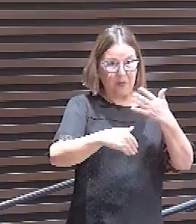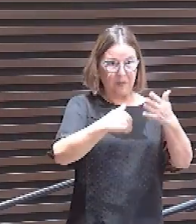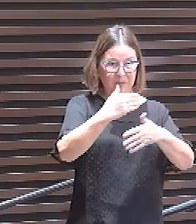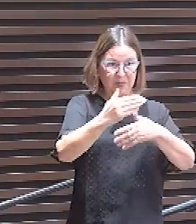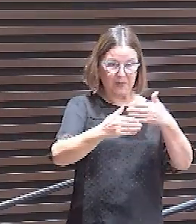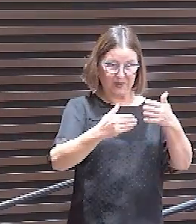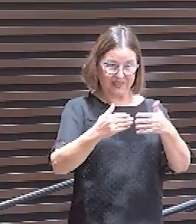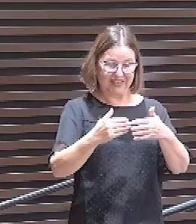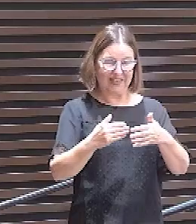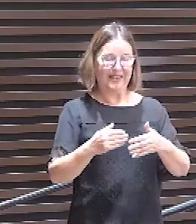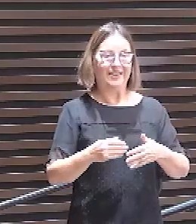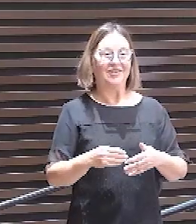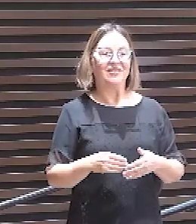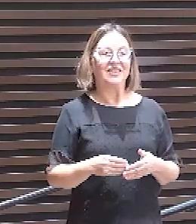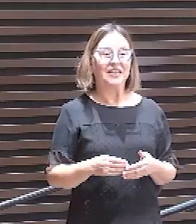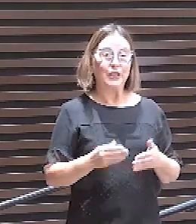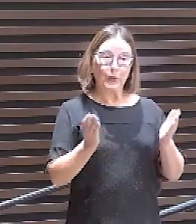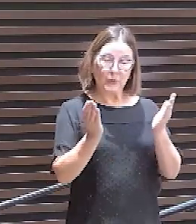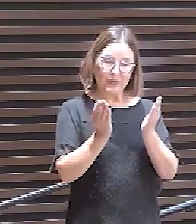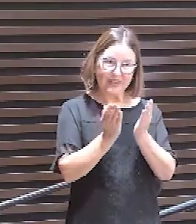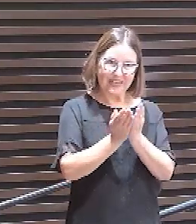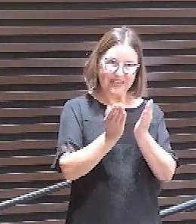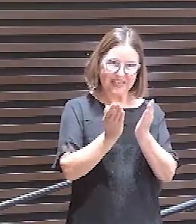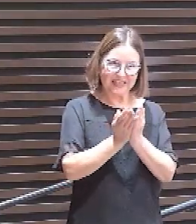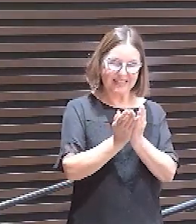primeiro traslado, e já